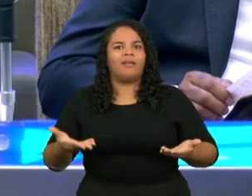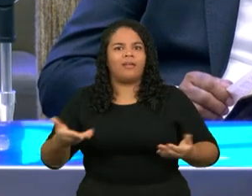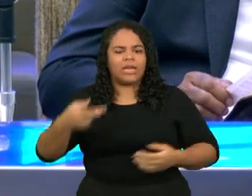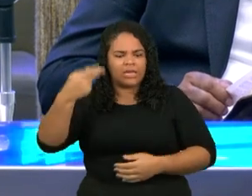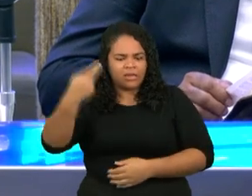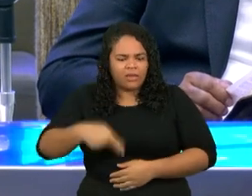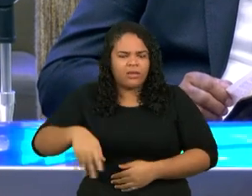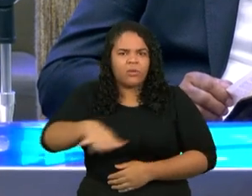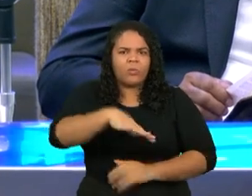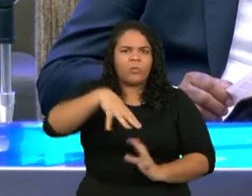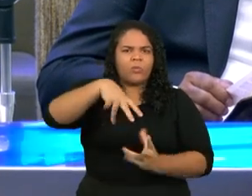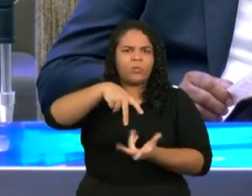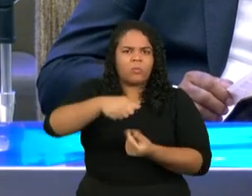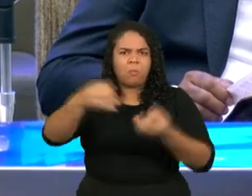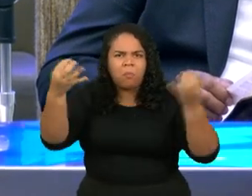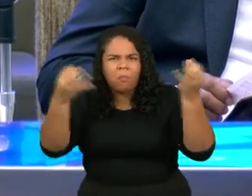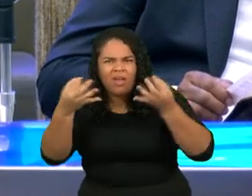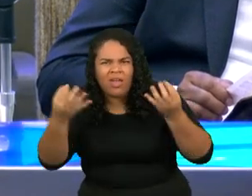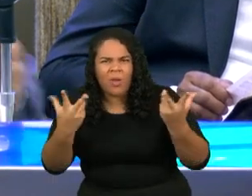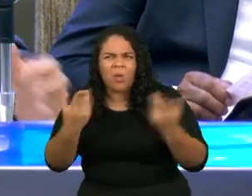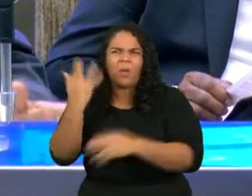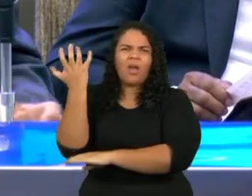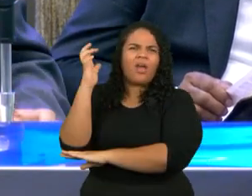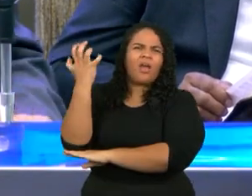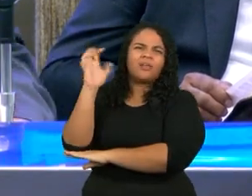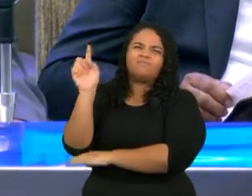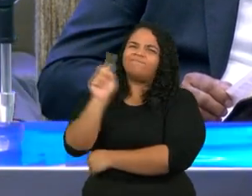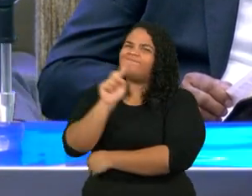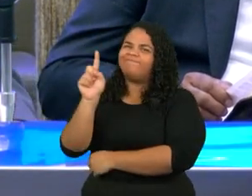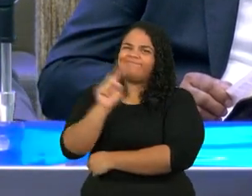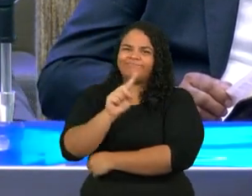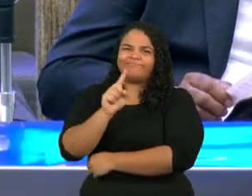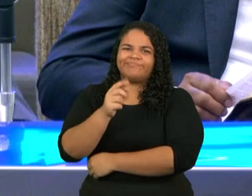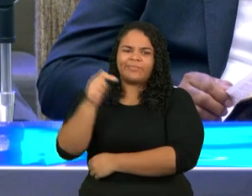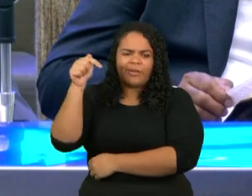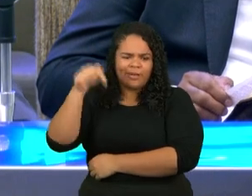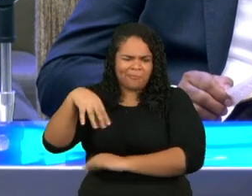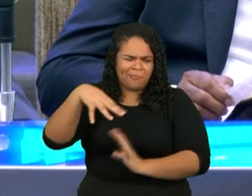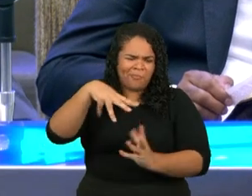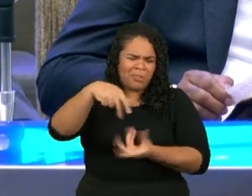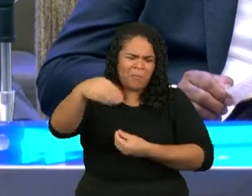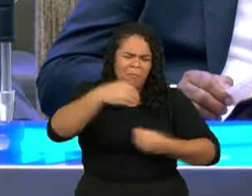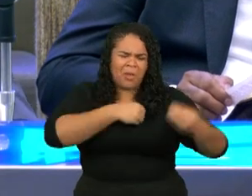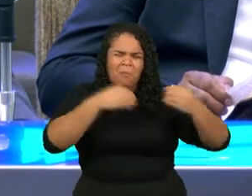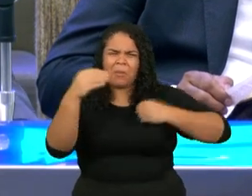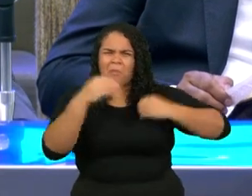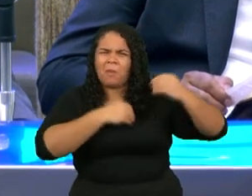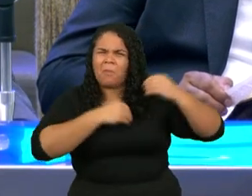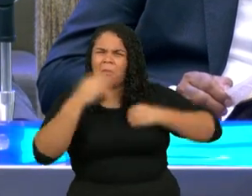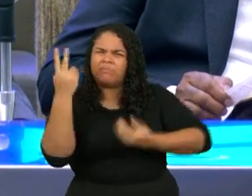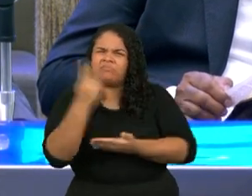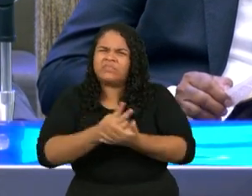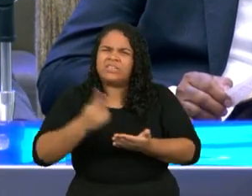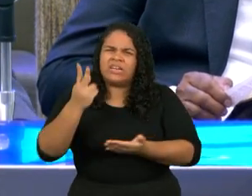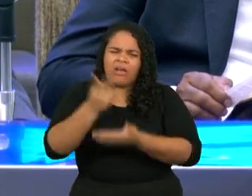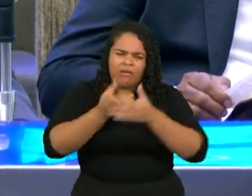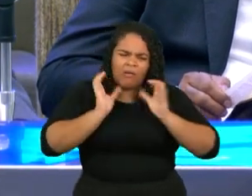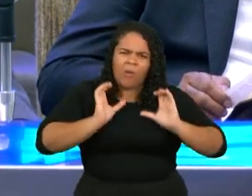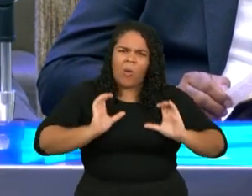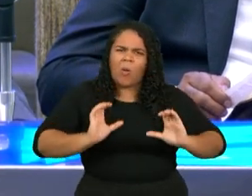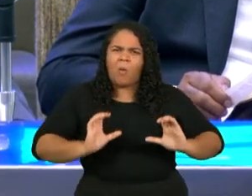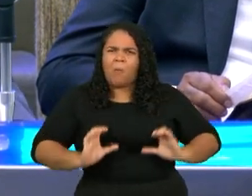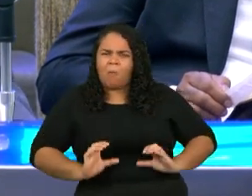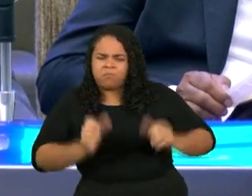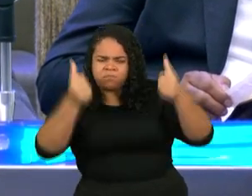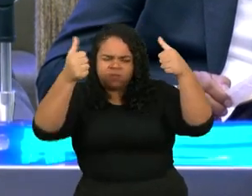adverso em que constantemente os nossos filhos a nossa casa está sendo atacada